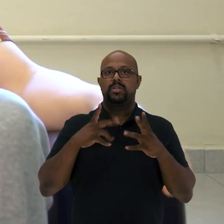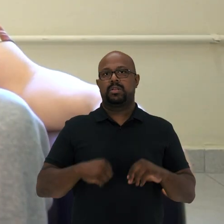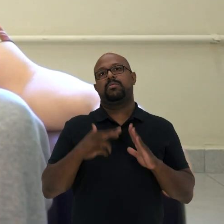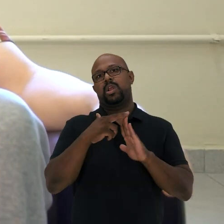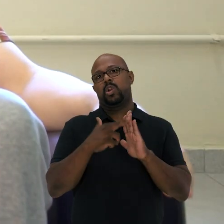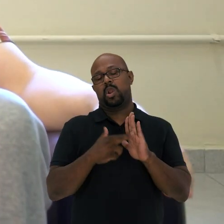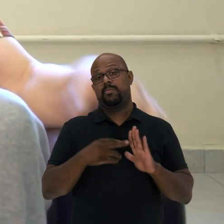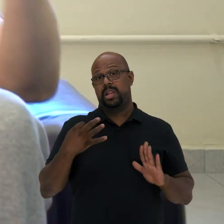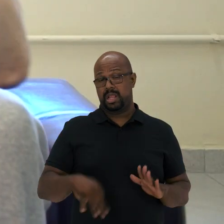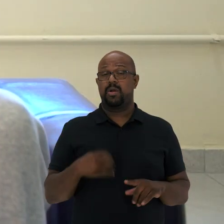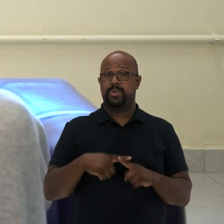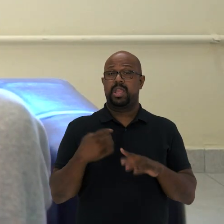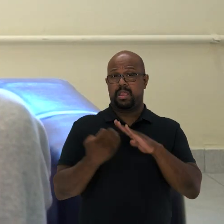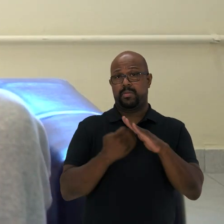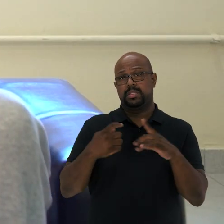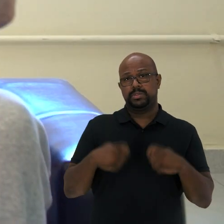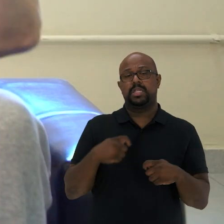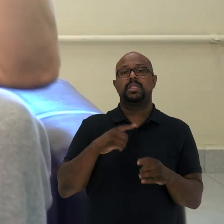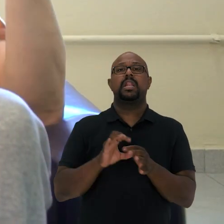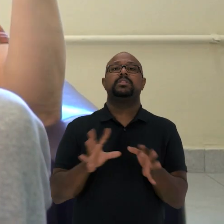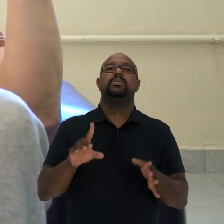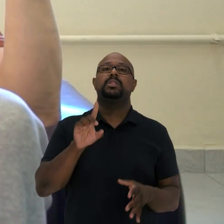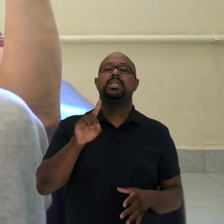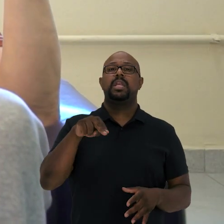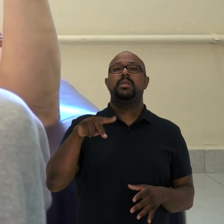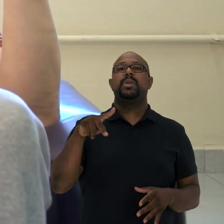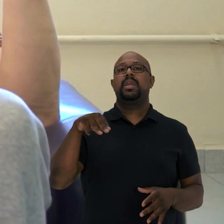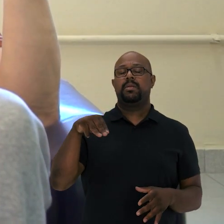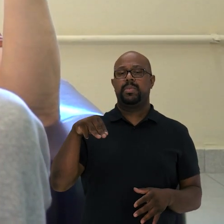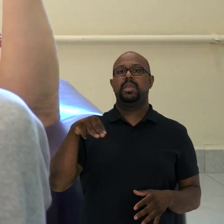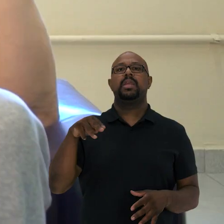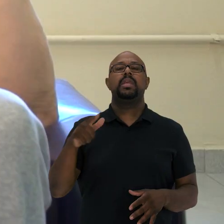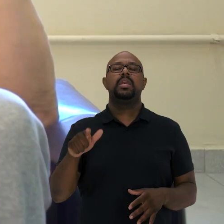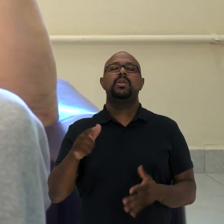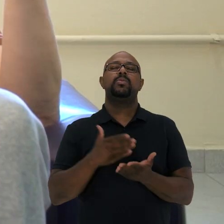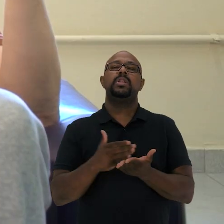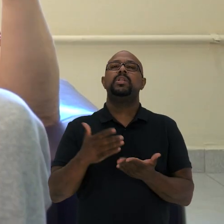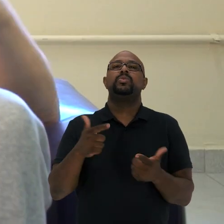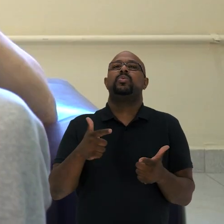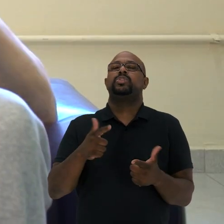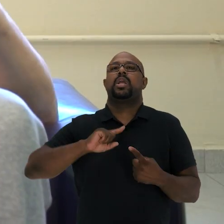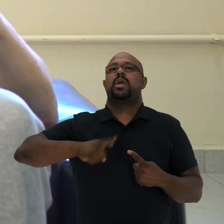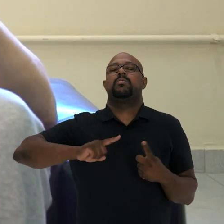seria a norma legal. Porque a própria empresa deveria ter uma licença do DNPM nessa época. E no início não havia restrições